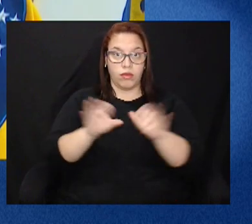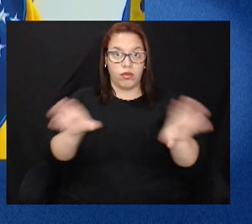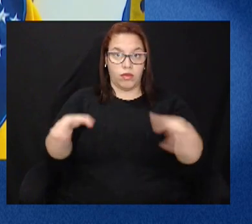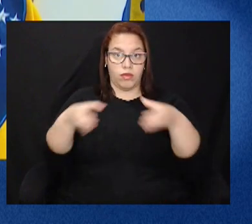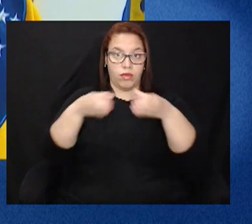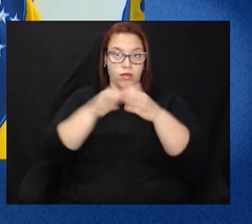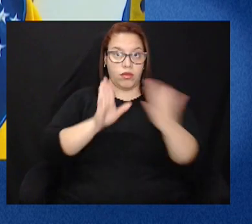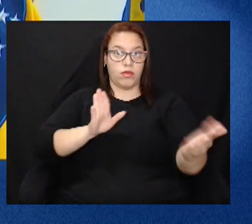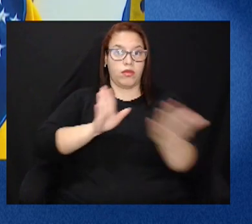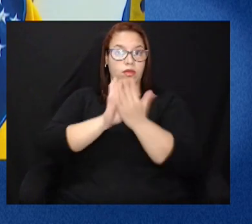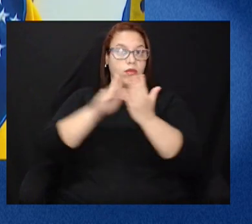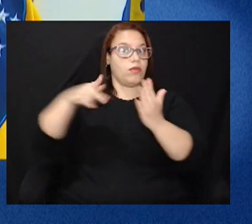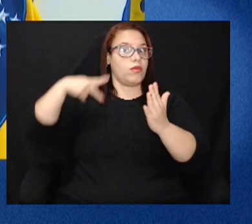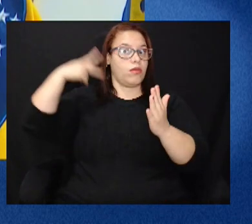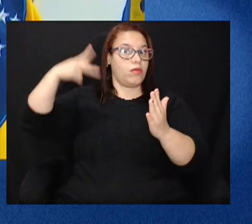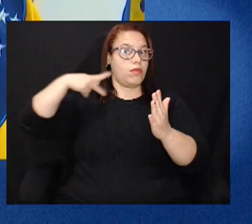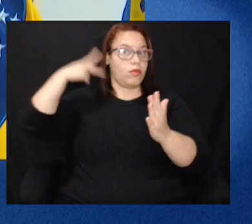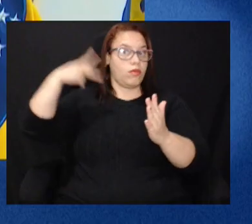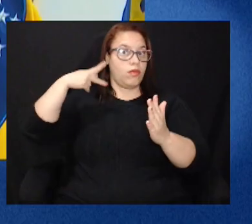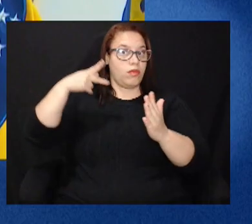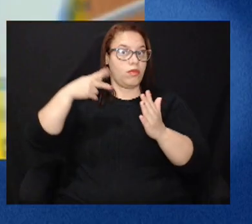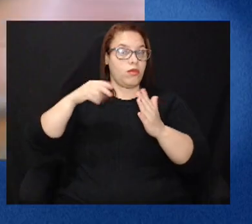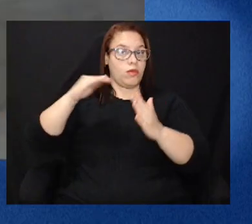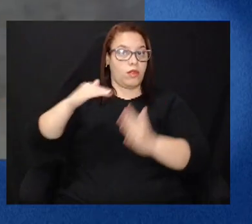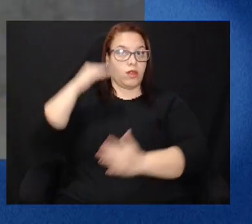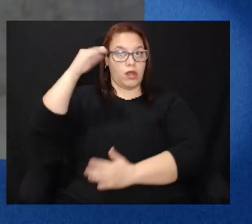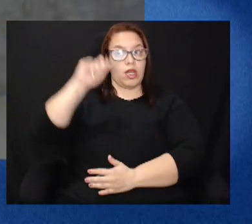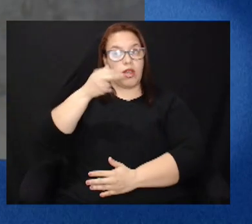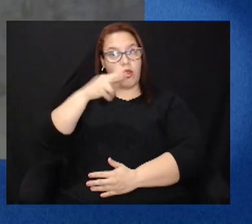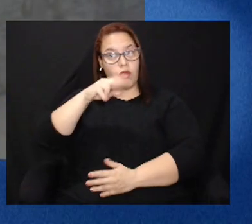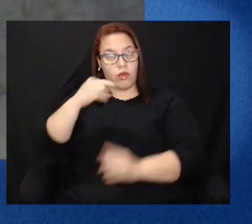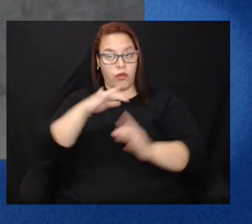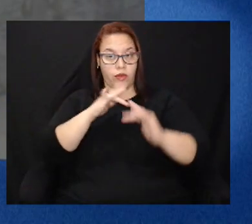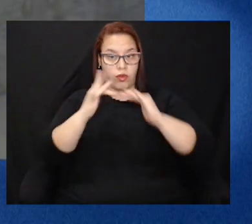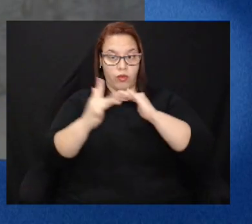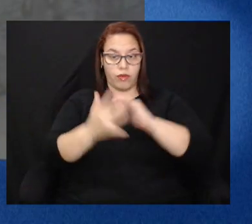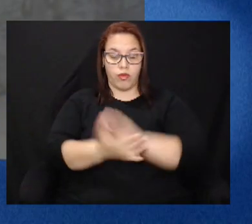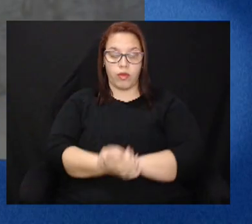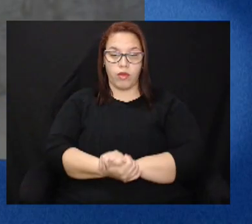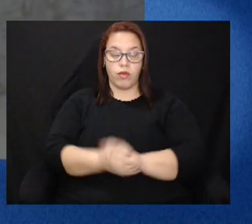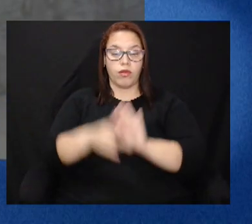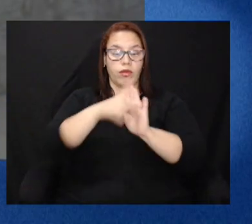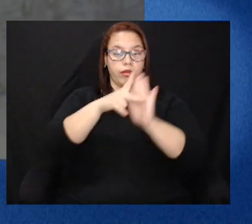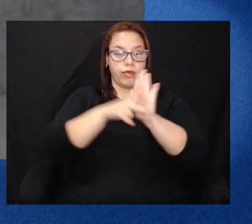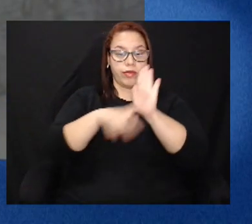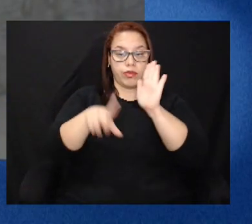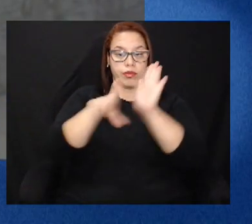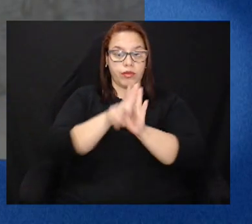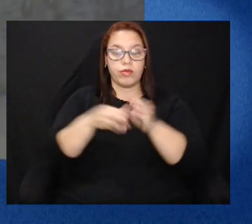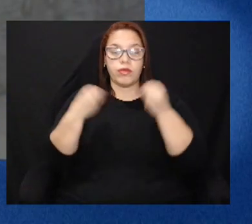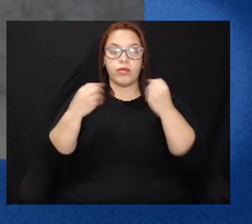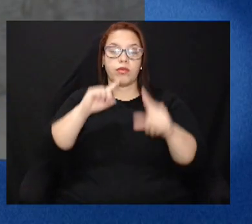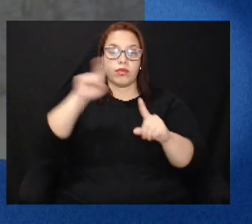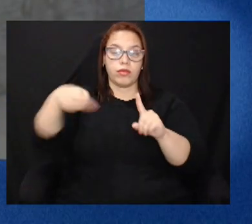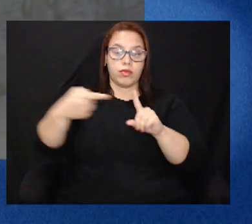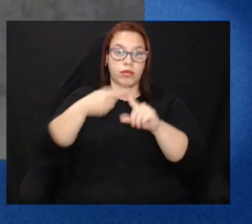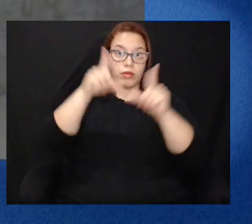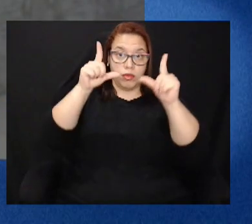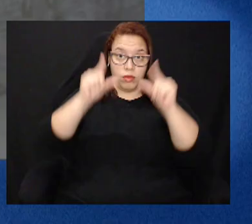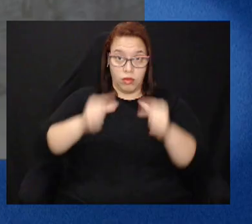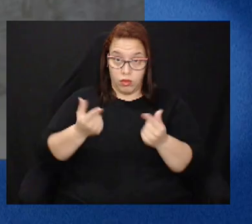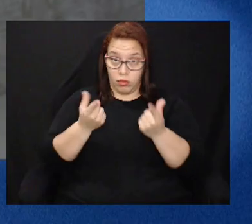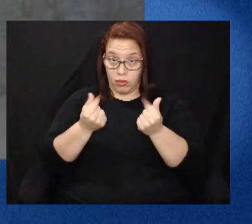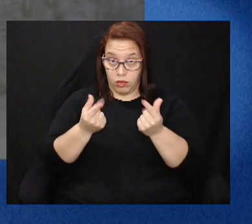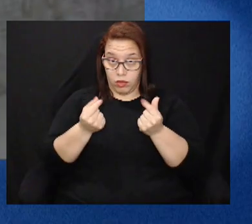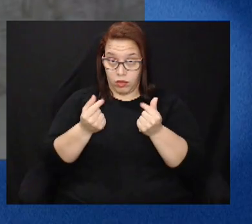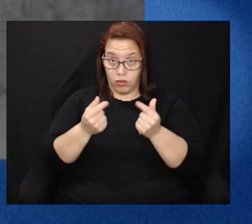Parlamentar sobre a adultização nas redes sociais. Projeto de lei tem como objetivo reduzir custos nas contas de